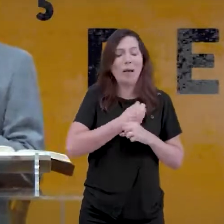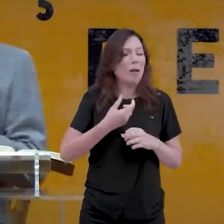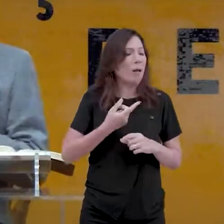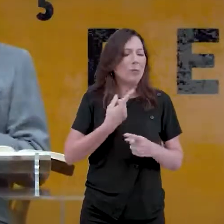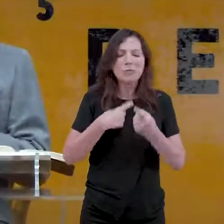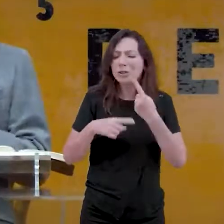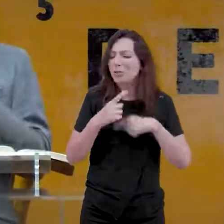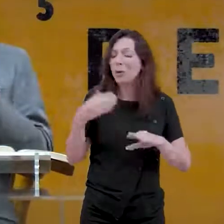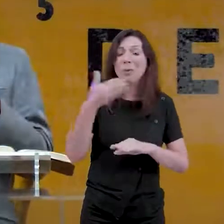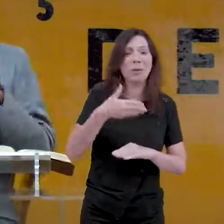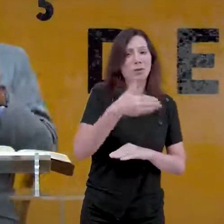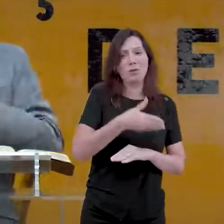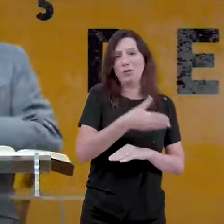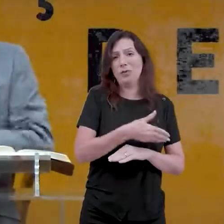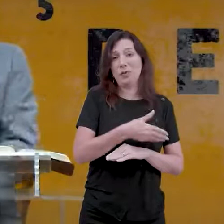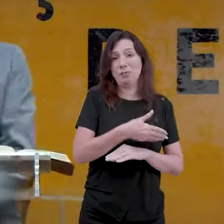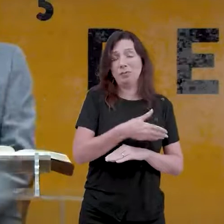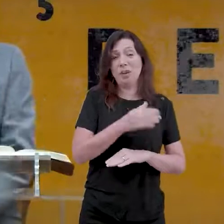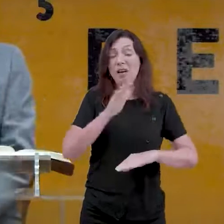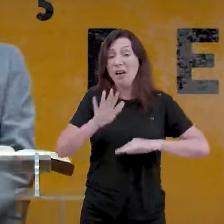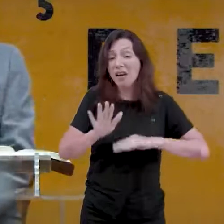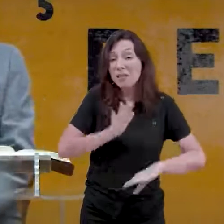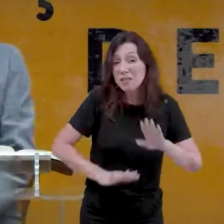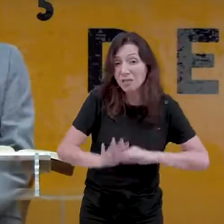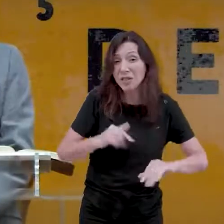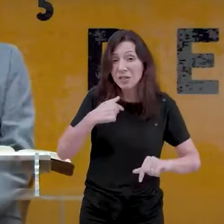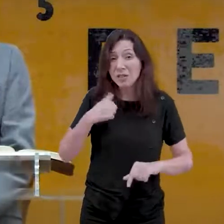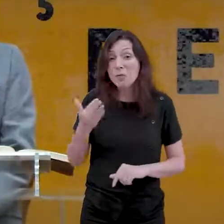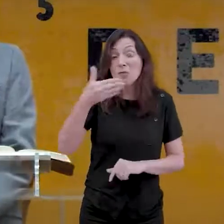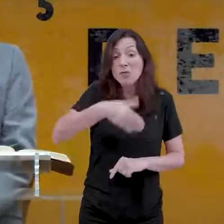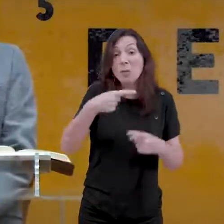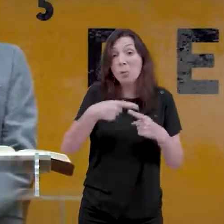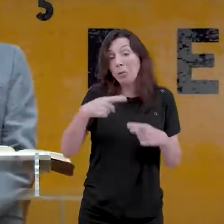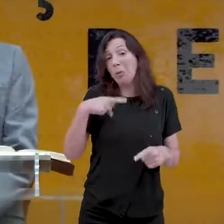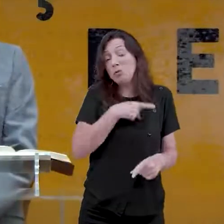E eu posso até lhes dizer que algumas vezes eu só vim porque eu era o pastor da igreja.